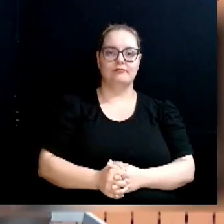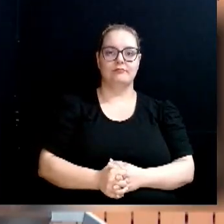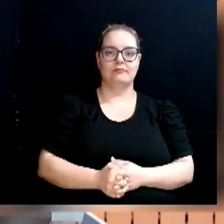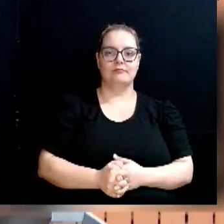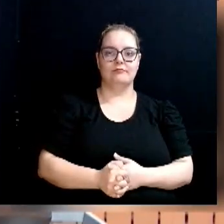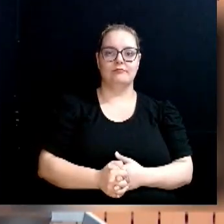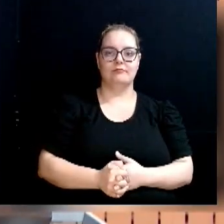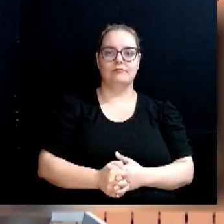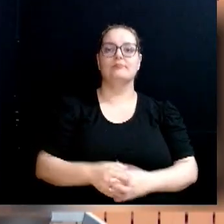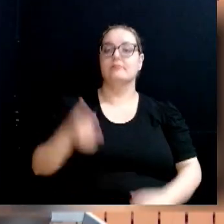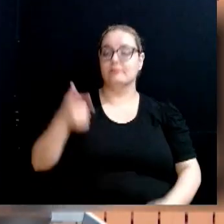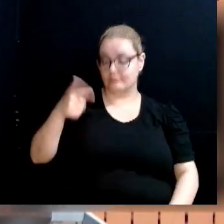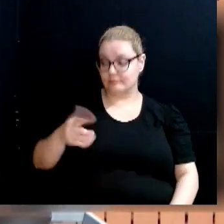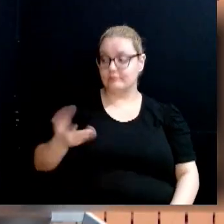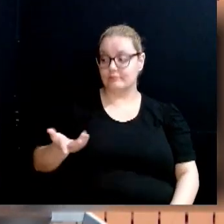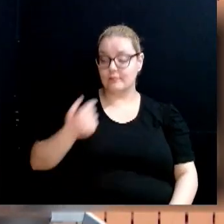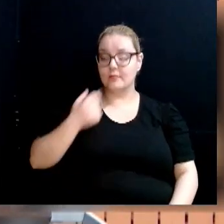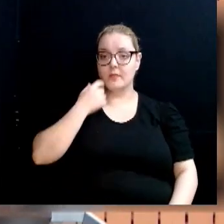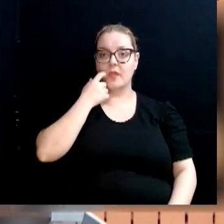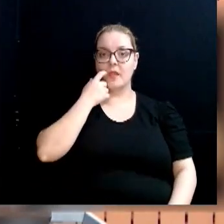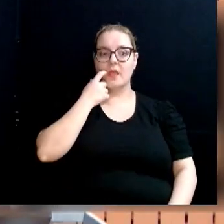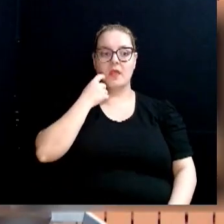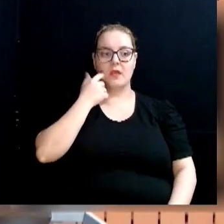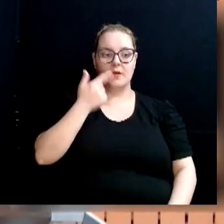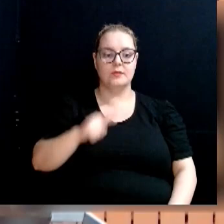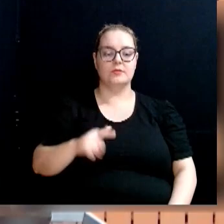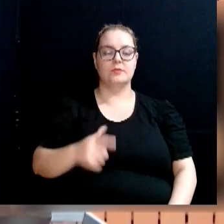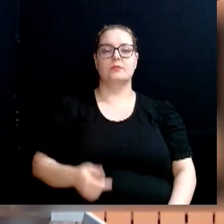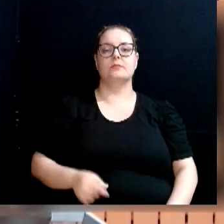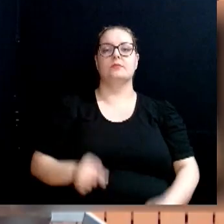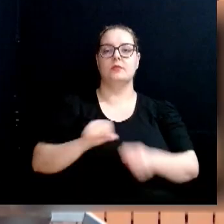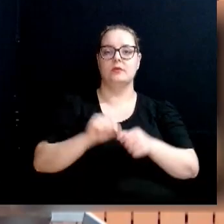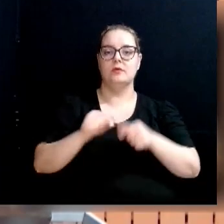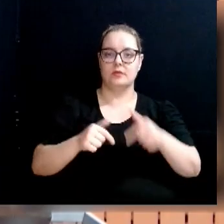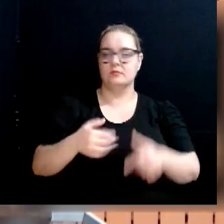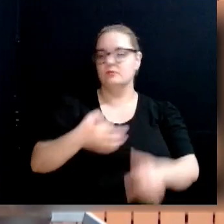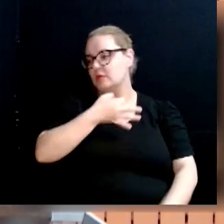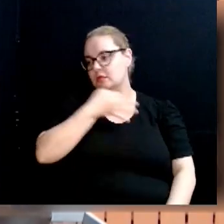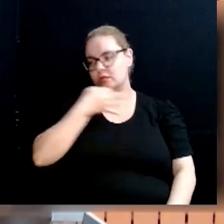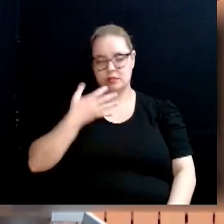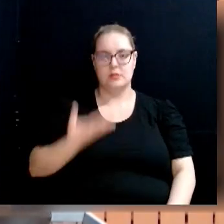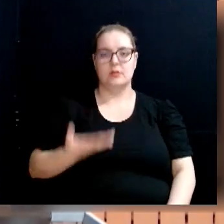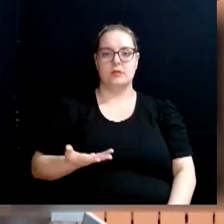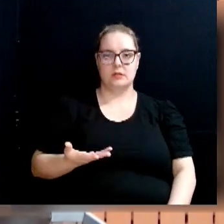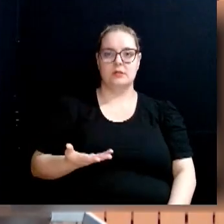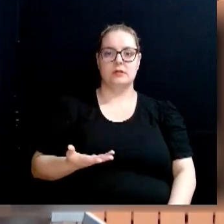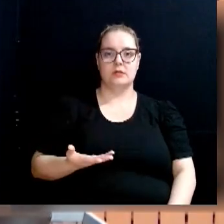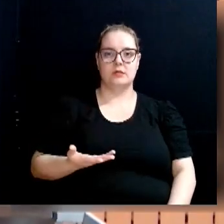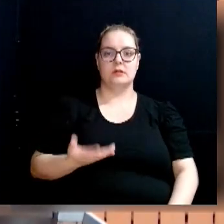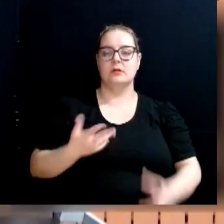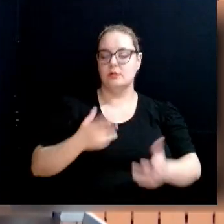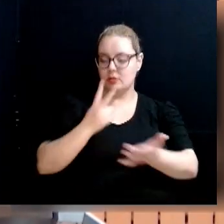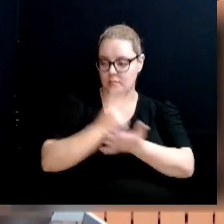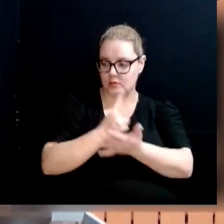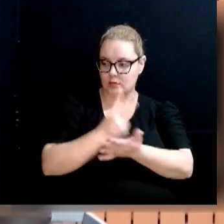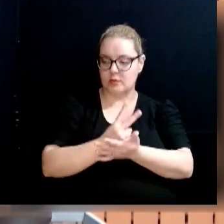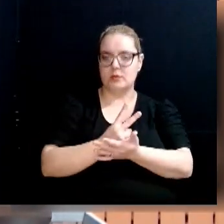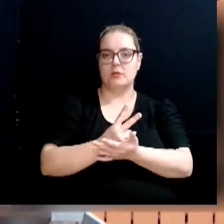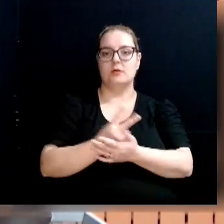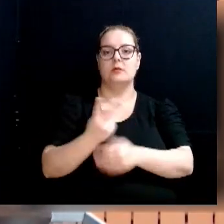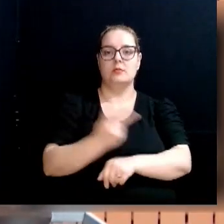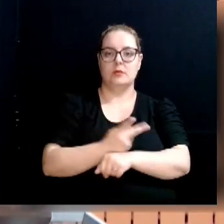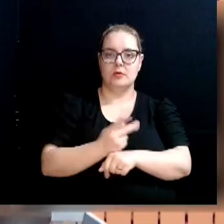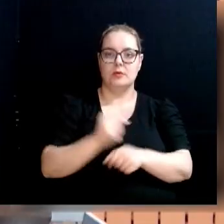continuar, né, continuar e fazer um trabalho de excelência, como a gente sempre procura fazer.